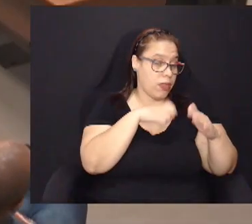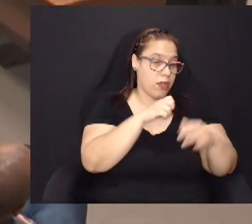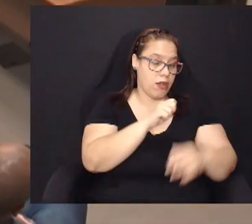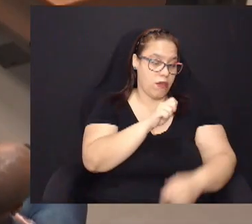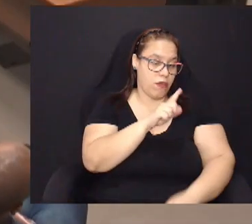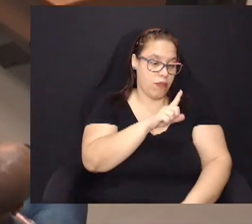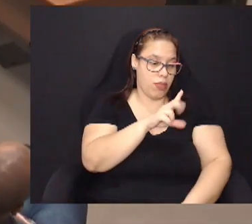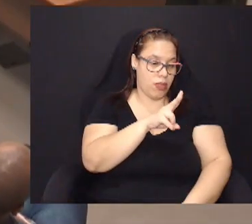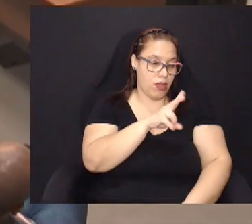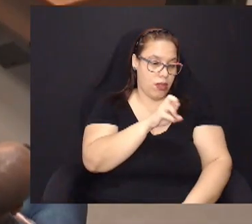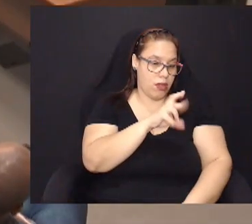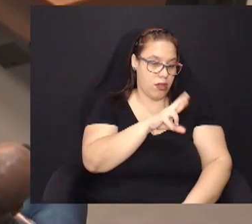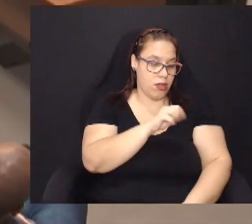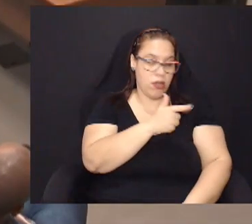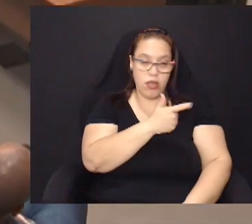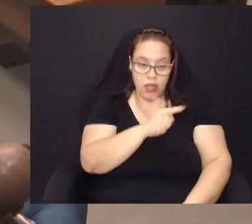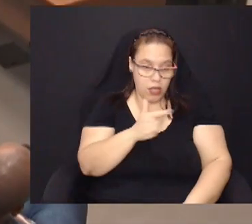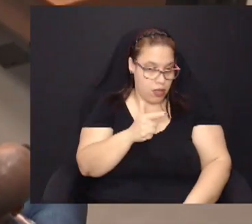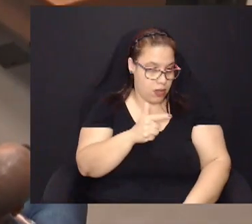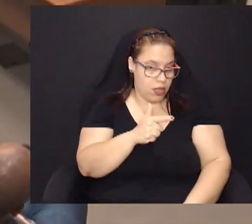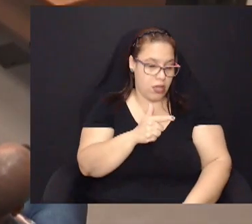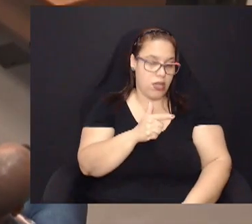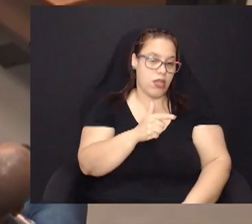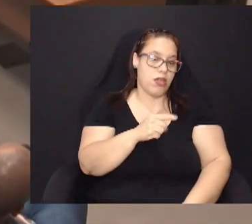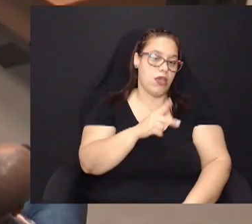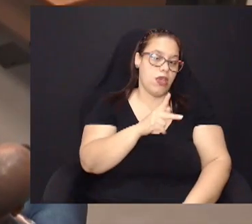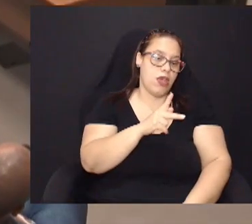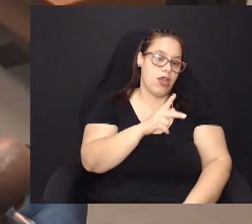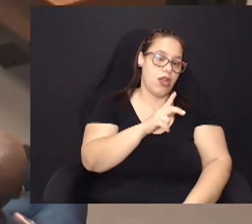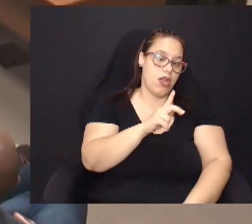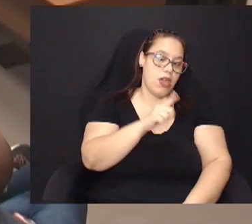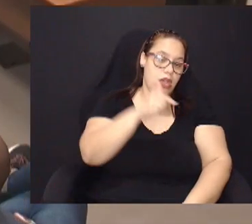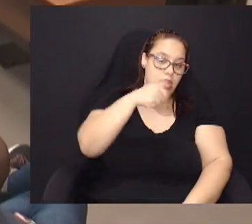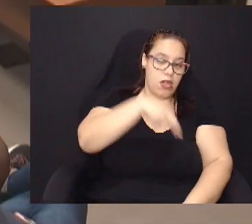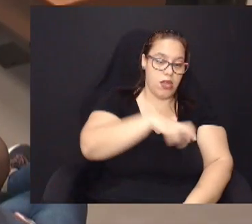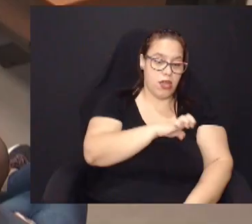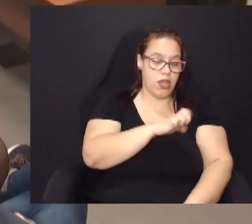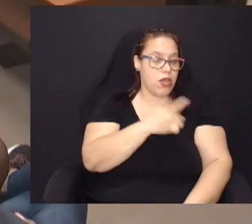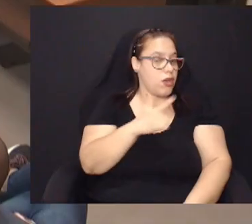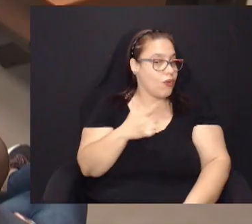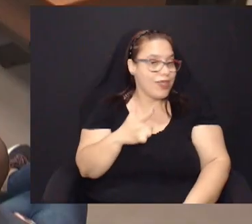sem entretenimento, inclusive no KNAI primário ou secundário, não tem entretenimento.